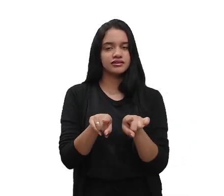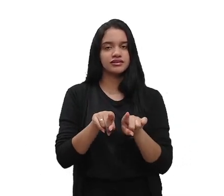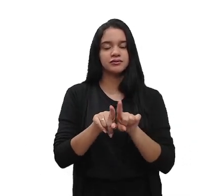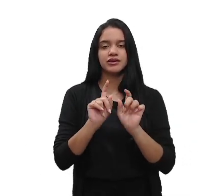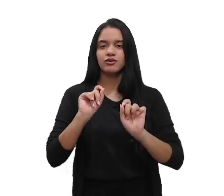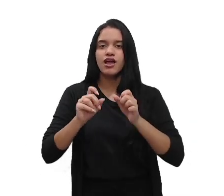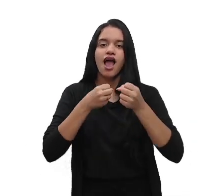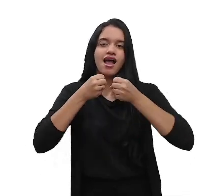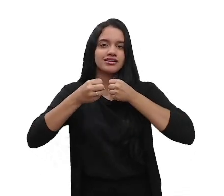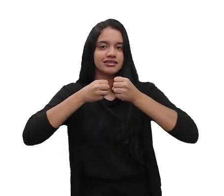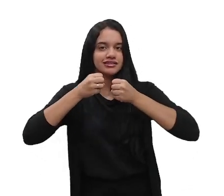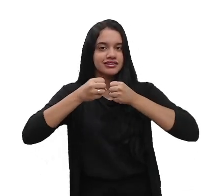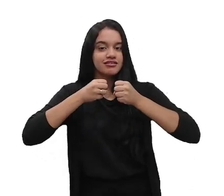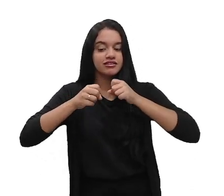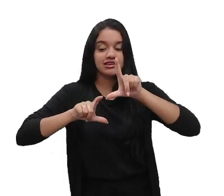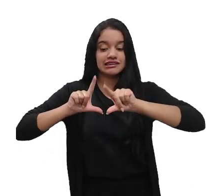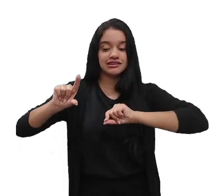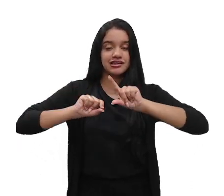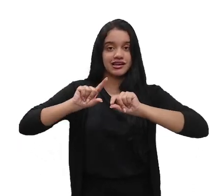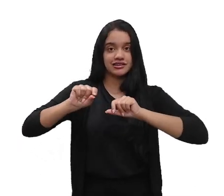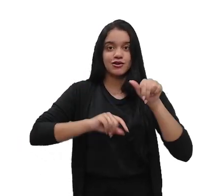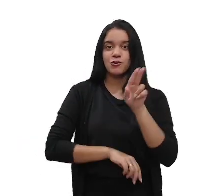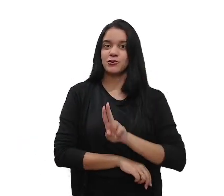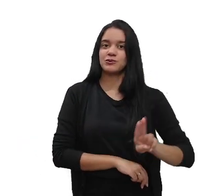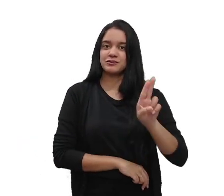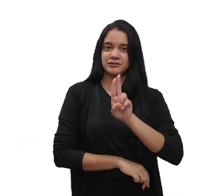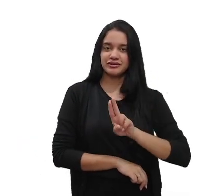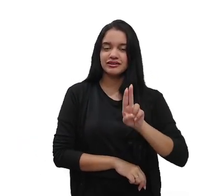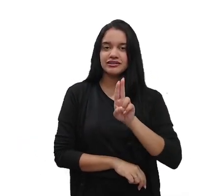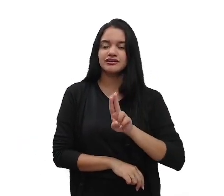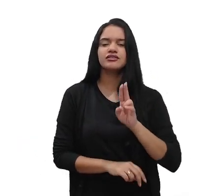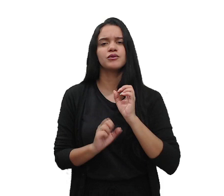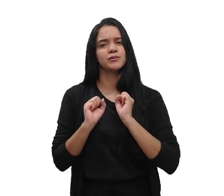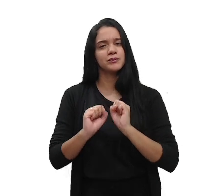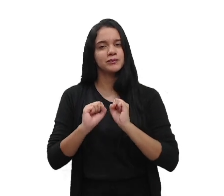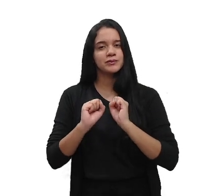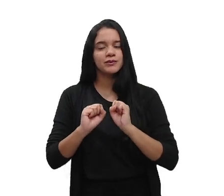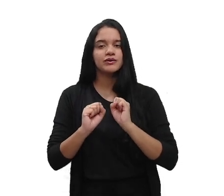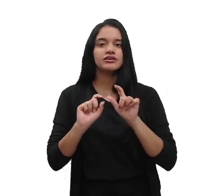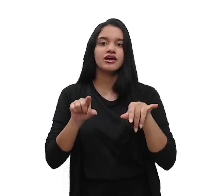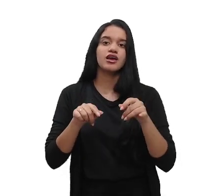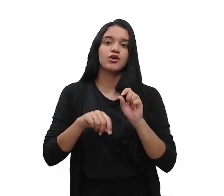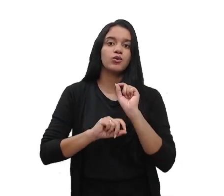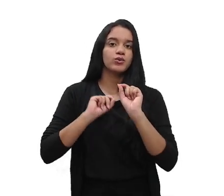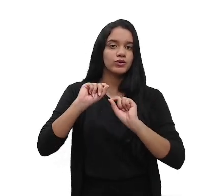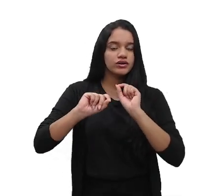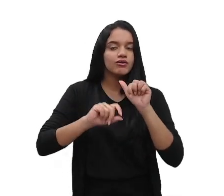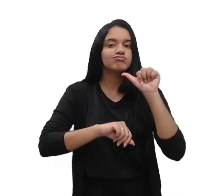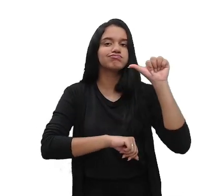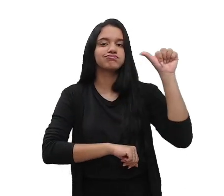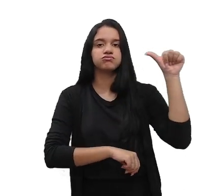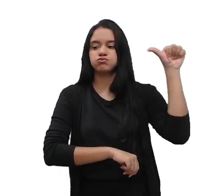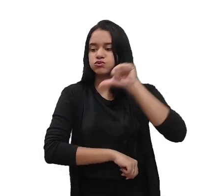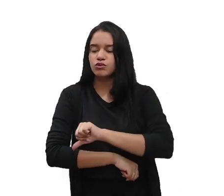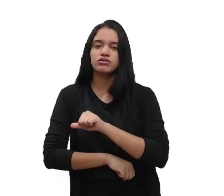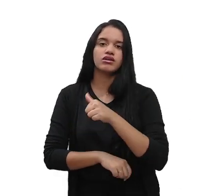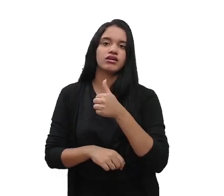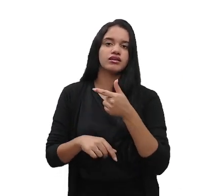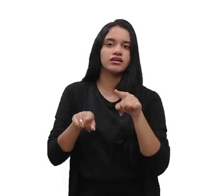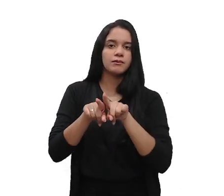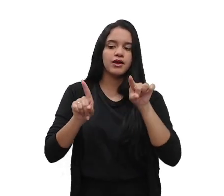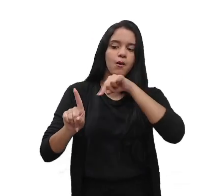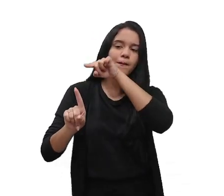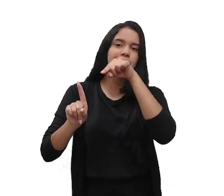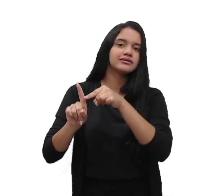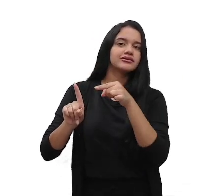a entrevista de seleção, que é essa mais utilizada, que muitas vezes pode ser negligenciada por não ter um roteiro ou não ter um